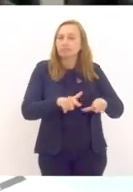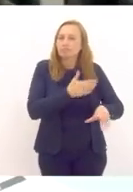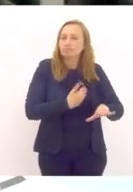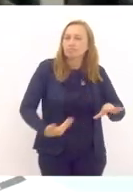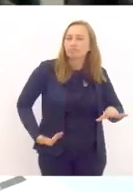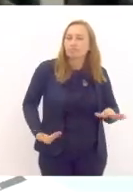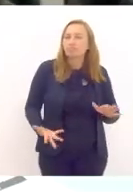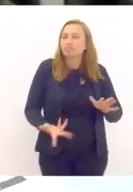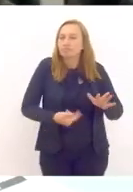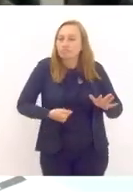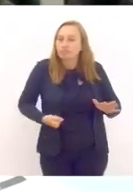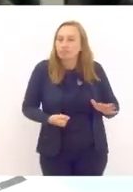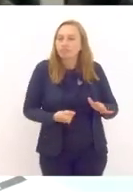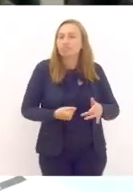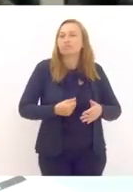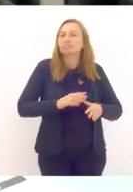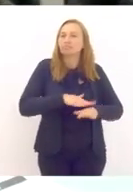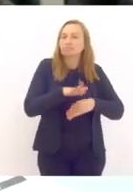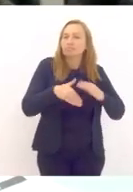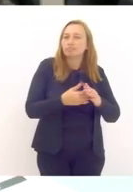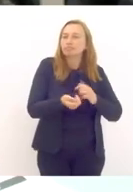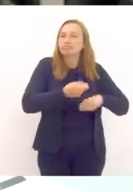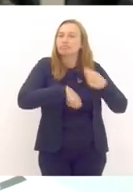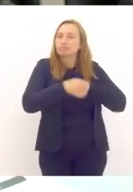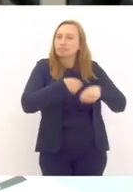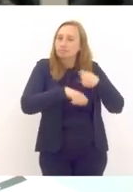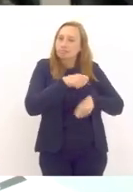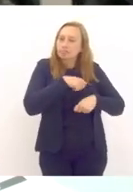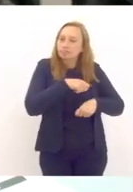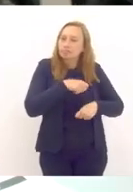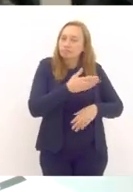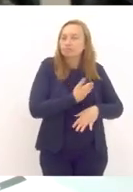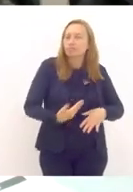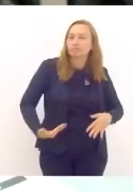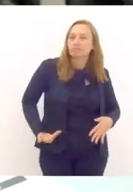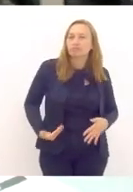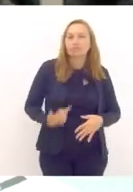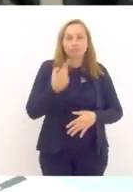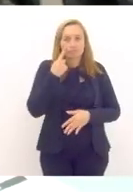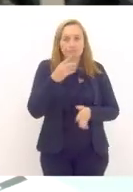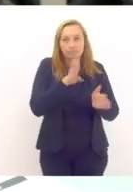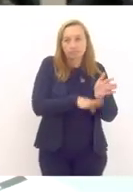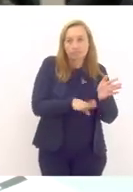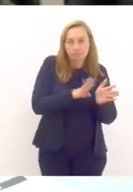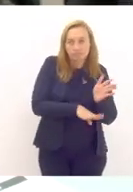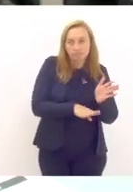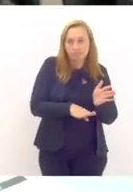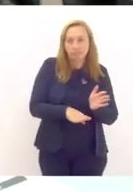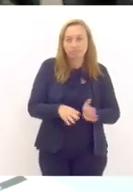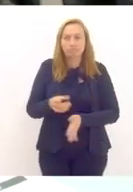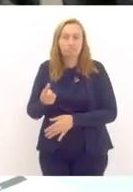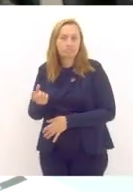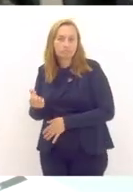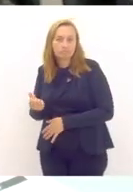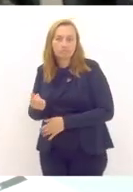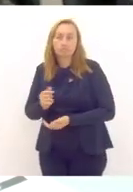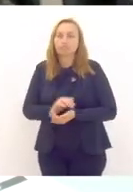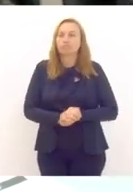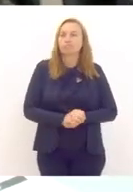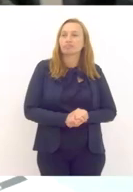toda a administração pública tem que equalizar despesa e receita. Eu vou meter um pouquinho a receita